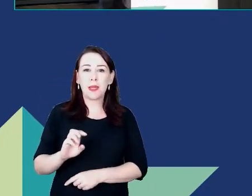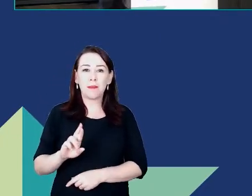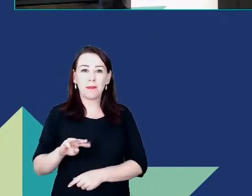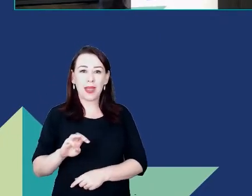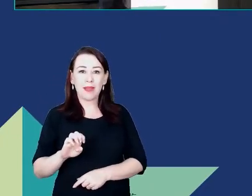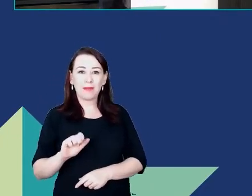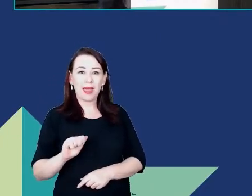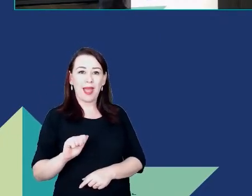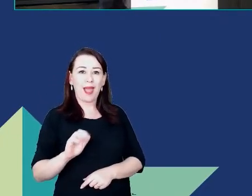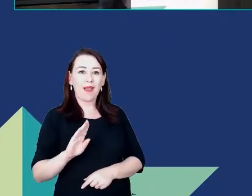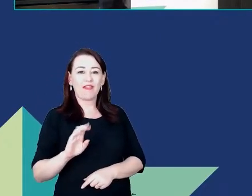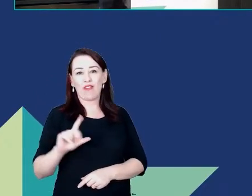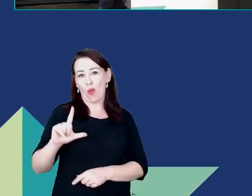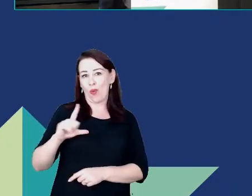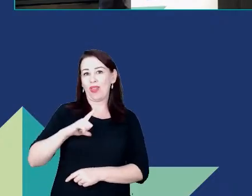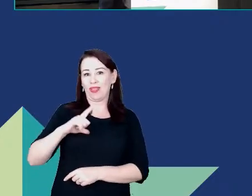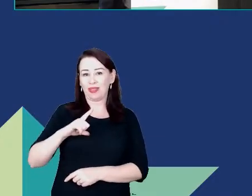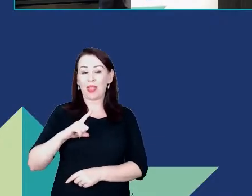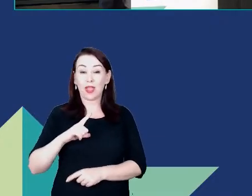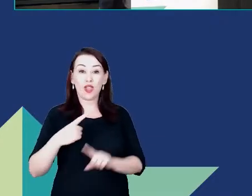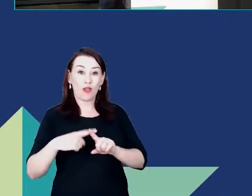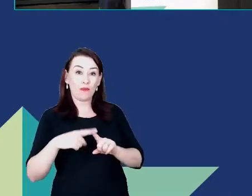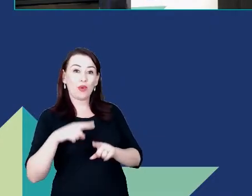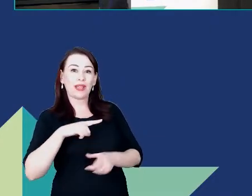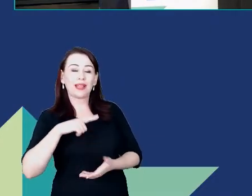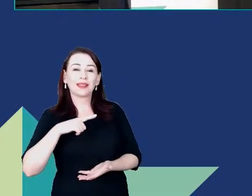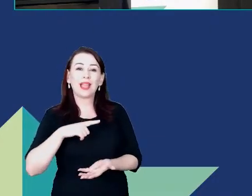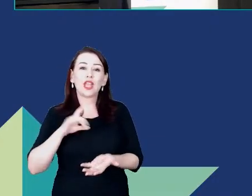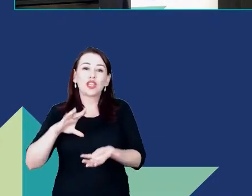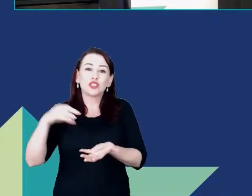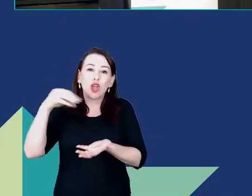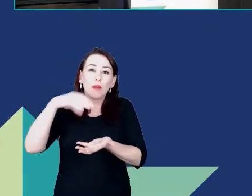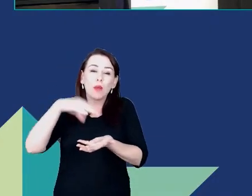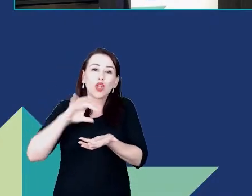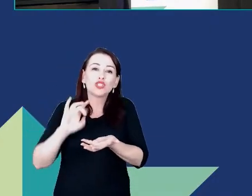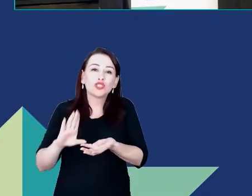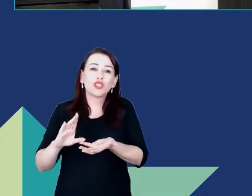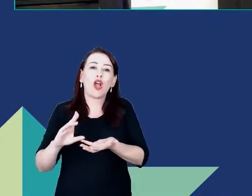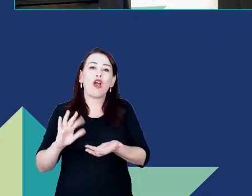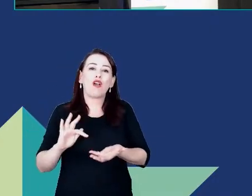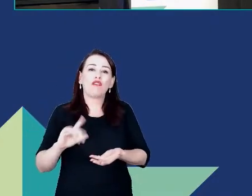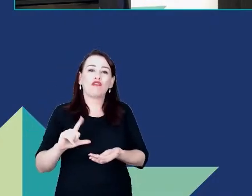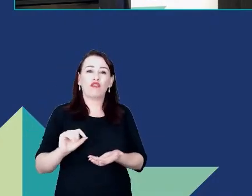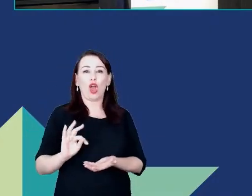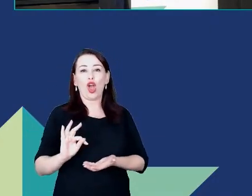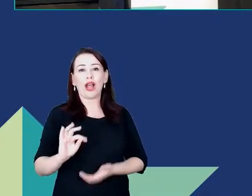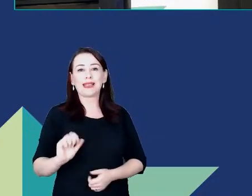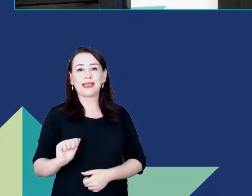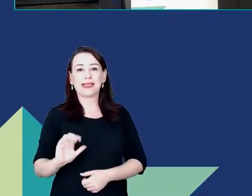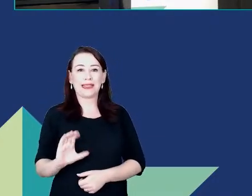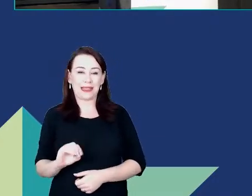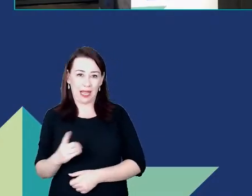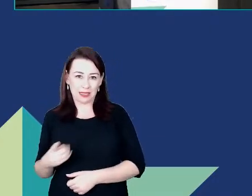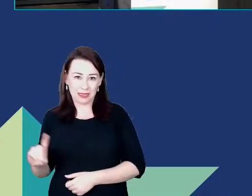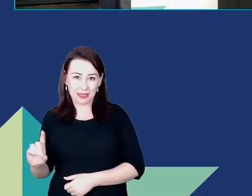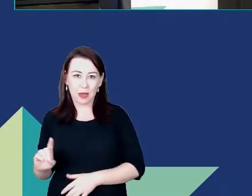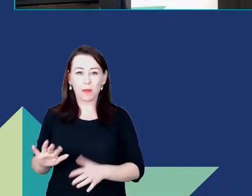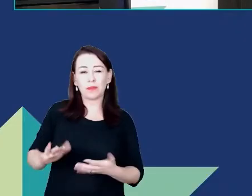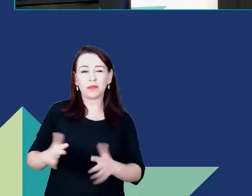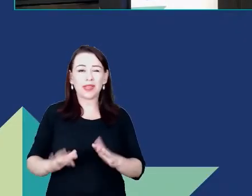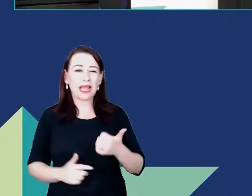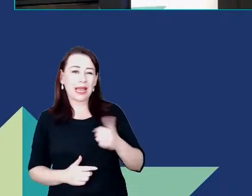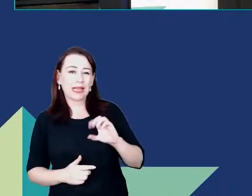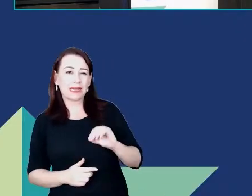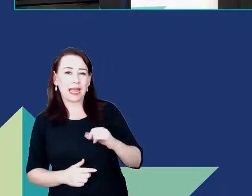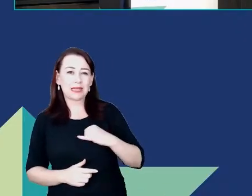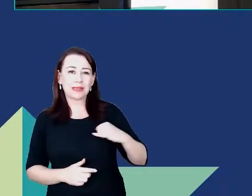rejeito de flotação que é empilhado, somente o rejeito de flotação, então, valores de permeabilidade aí da 10 a menos 4, 10 a menos 5